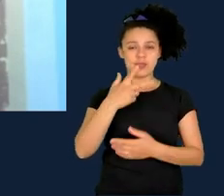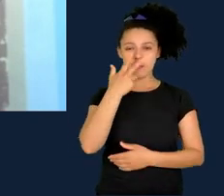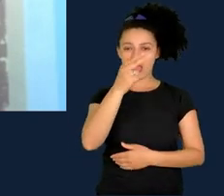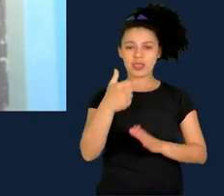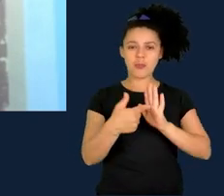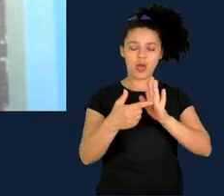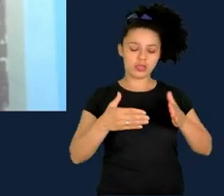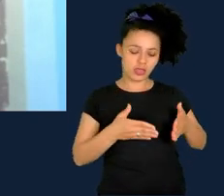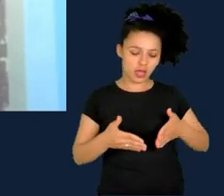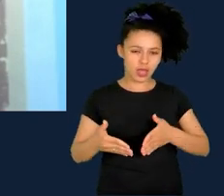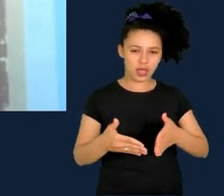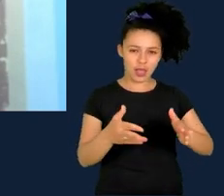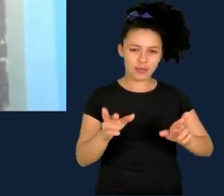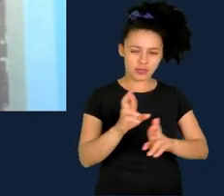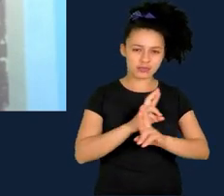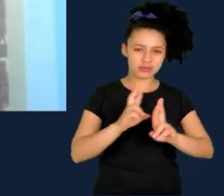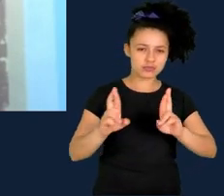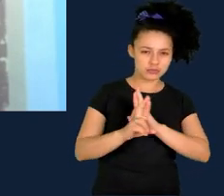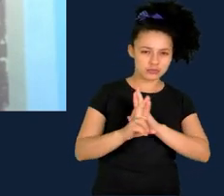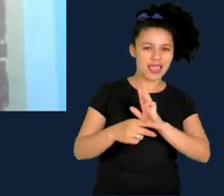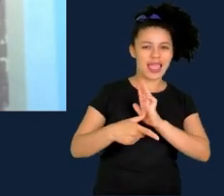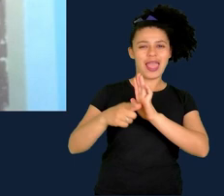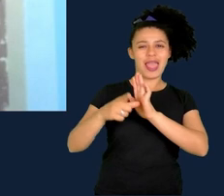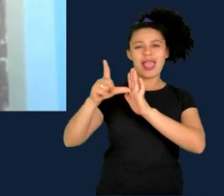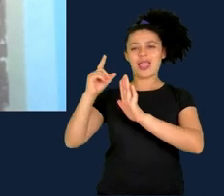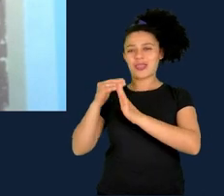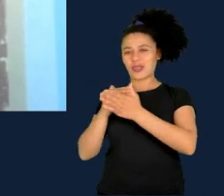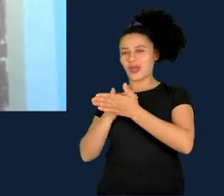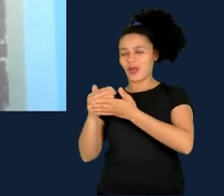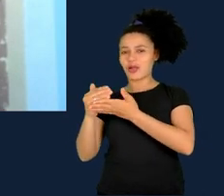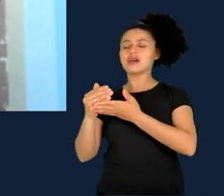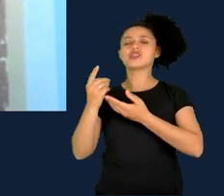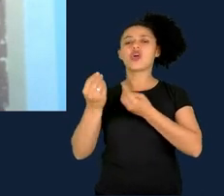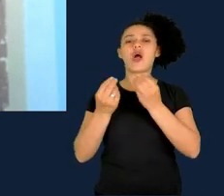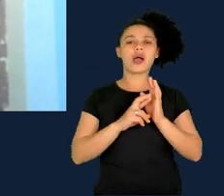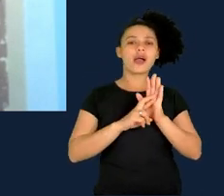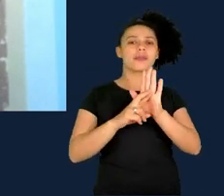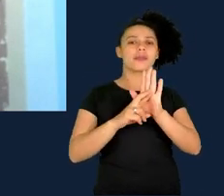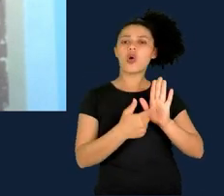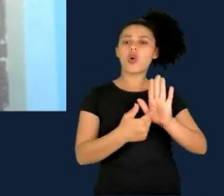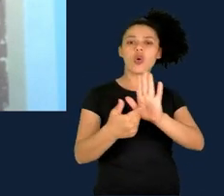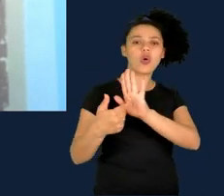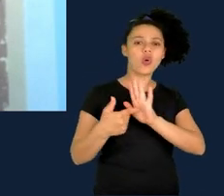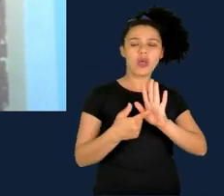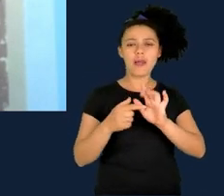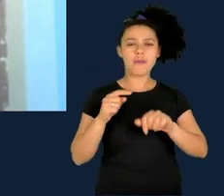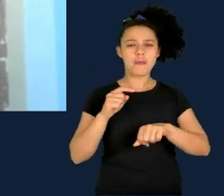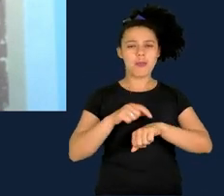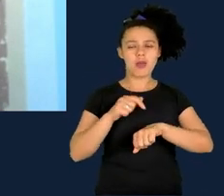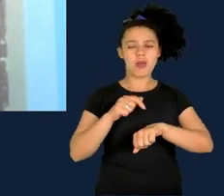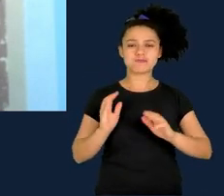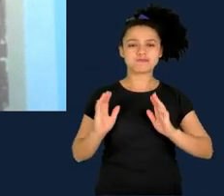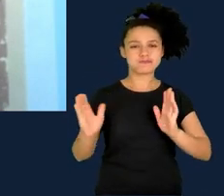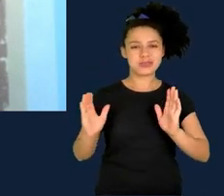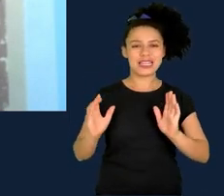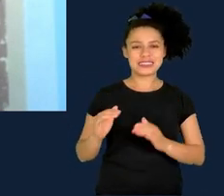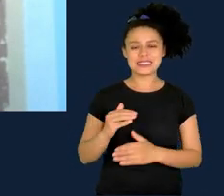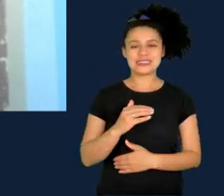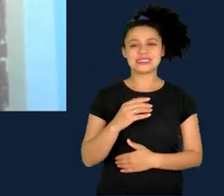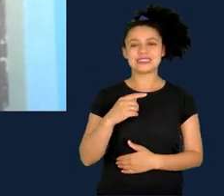dessa intersecção que a gente pegou desde o início, né? De trabalhar com representações desse momento de crise. Acho